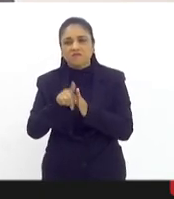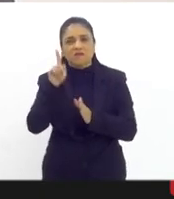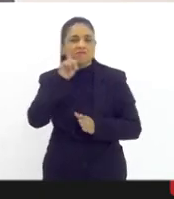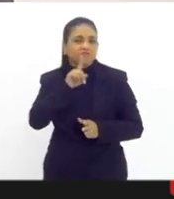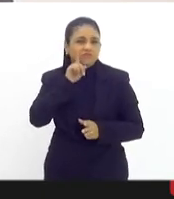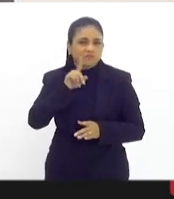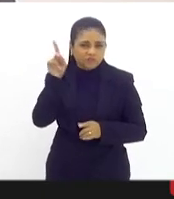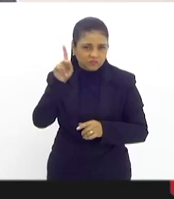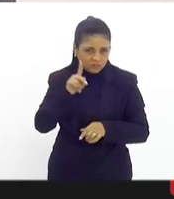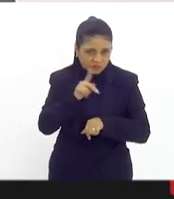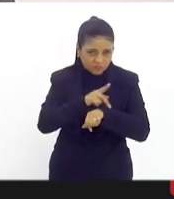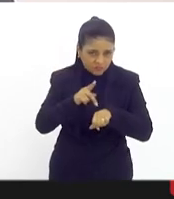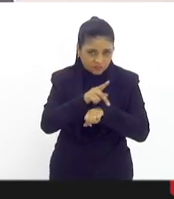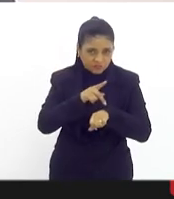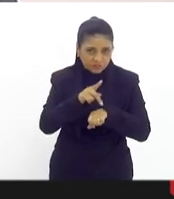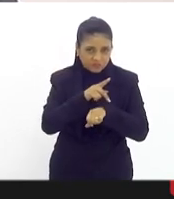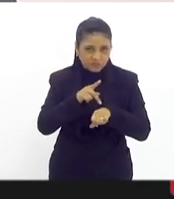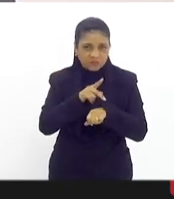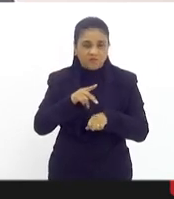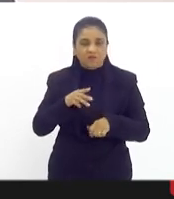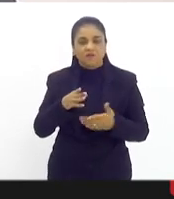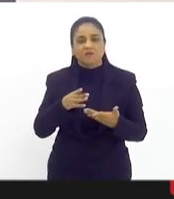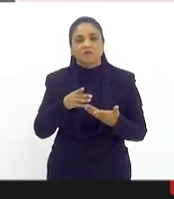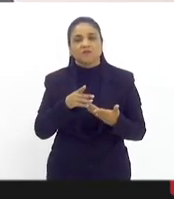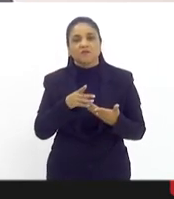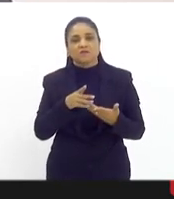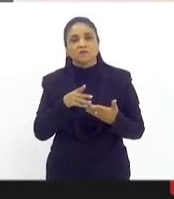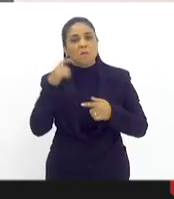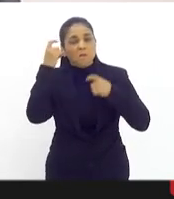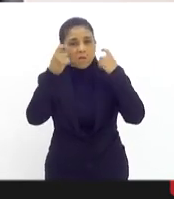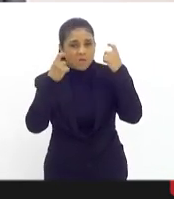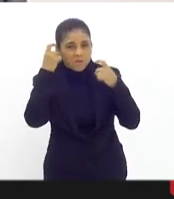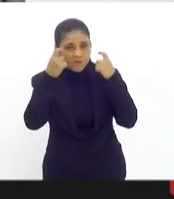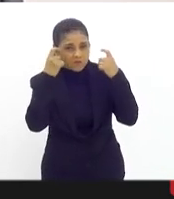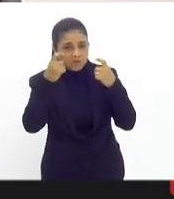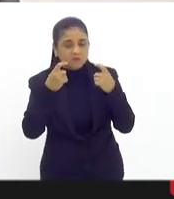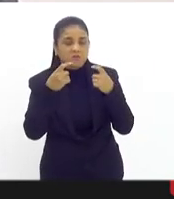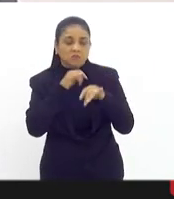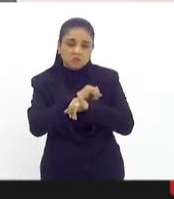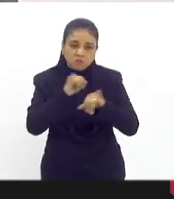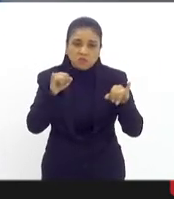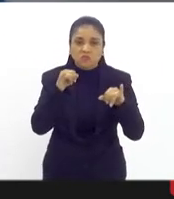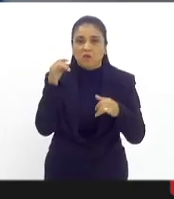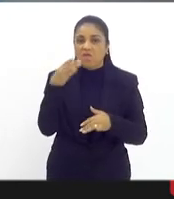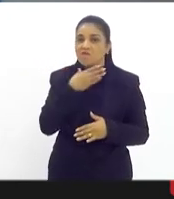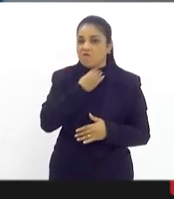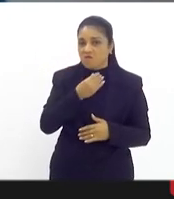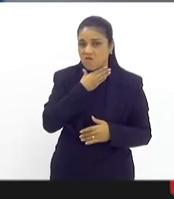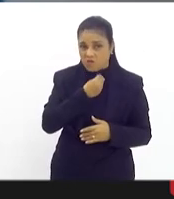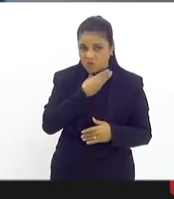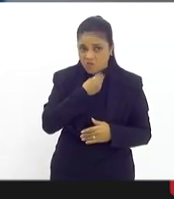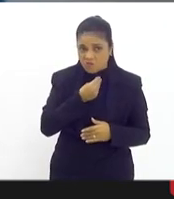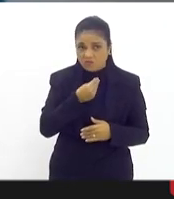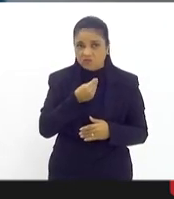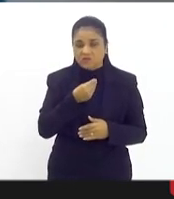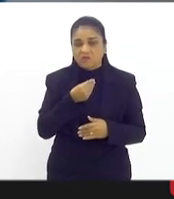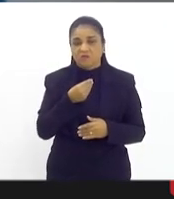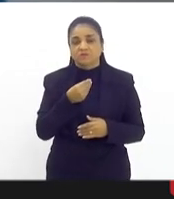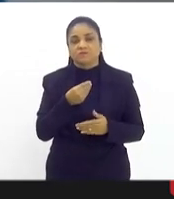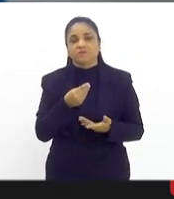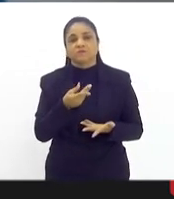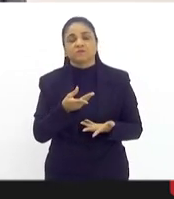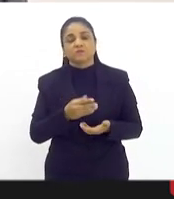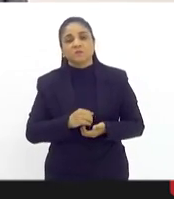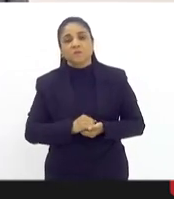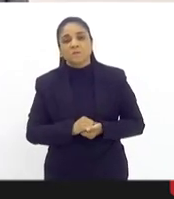anualmente, do Digital News Report, né, sobre preocupações com notícias falsas e sobre isso. Impacto em notícias falsas.